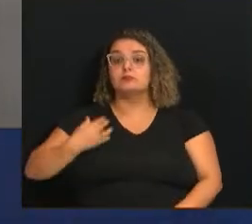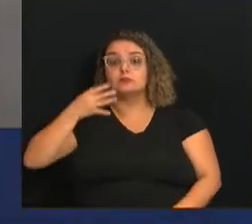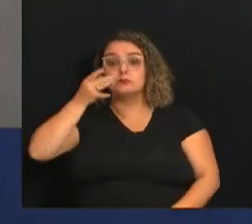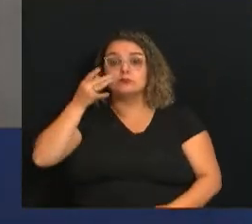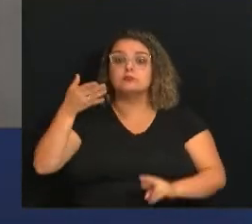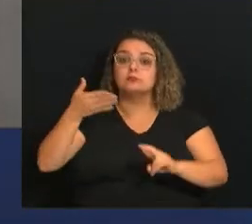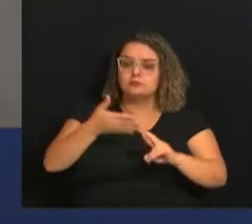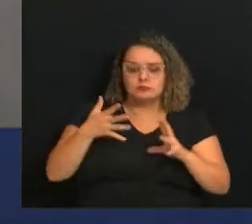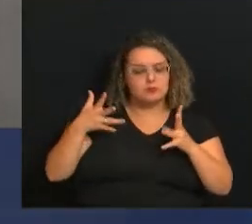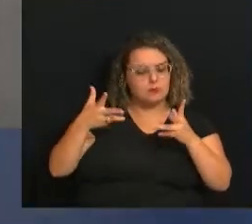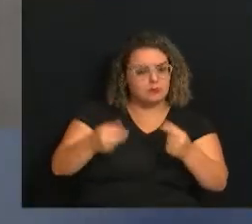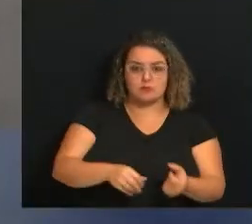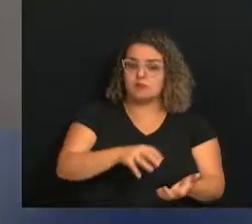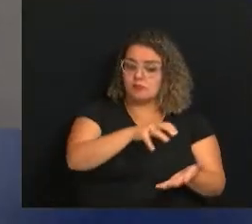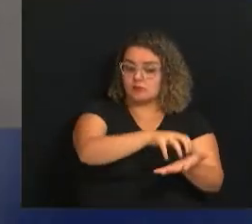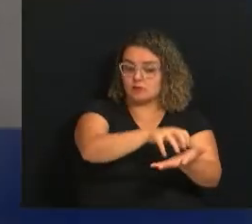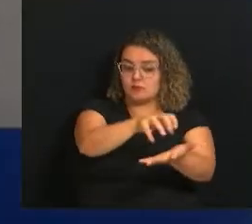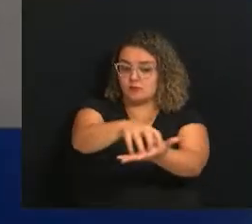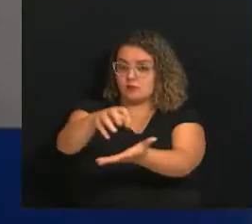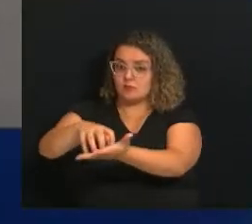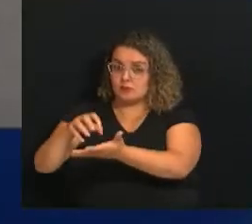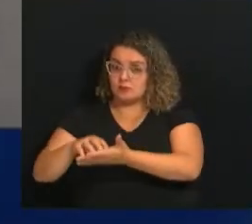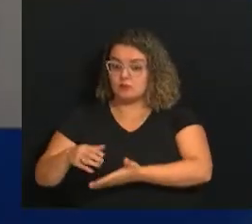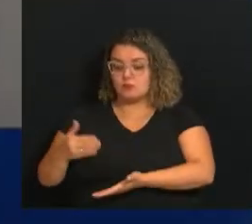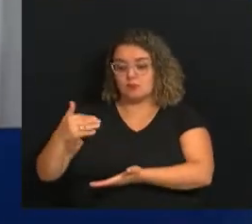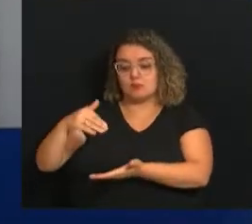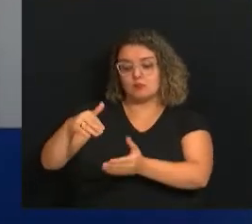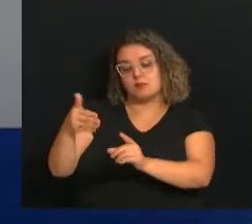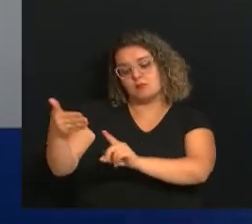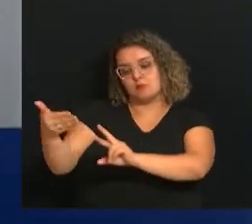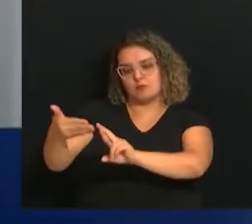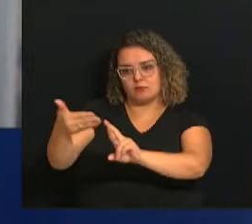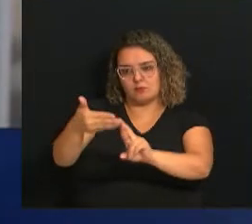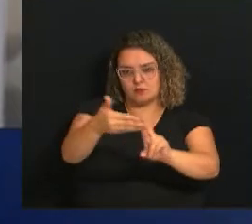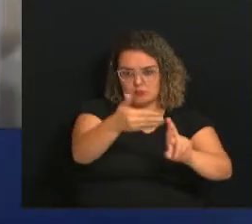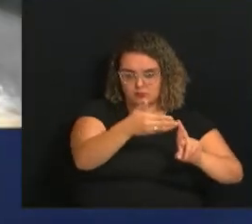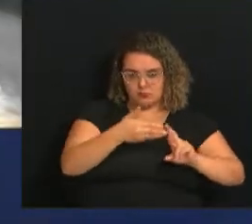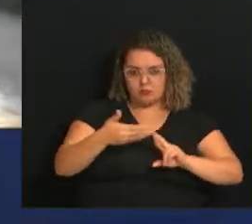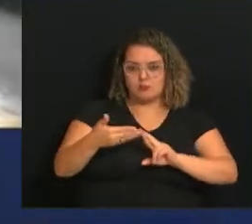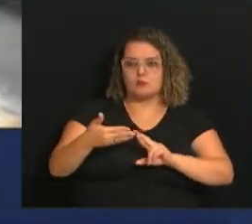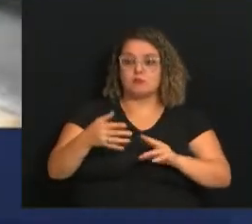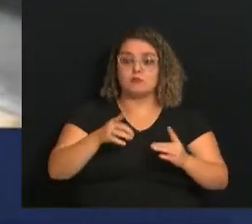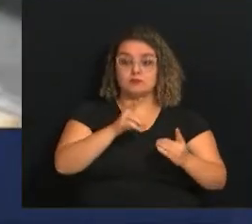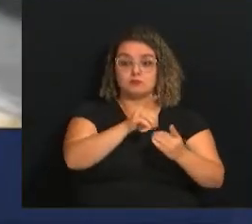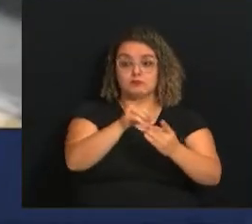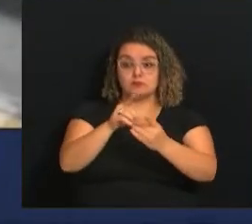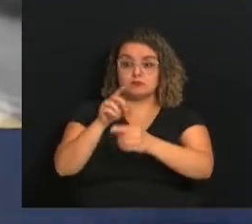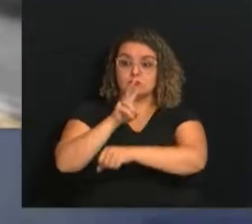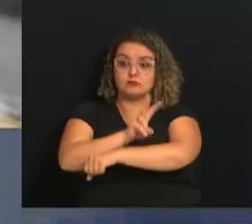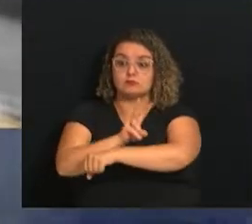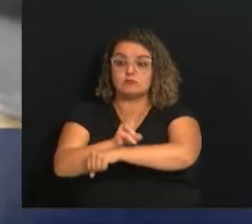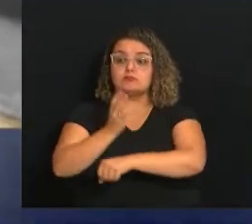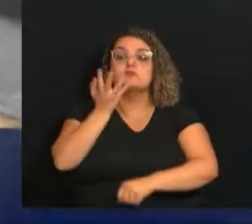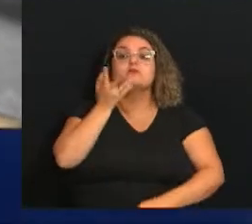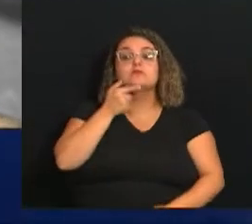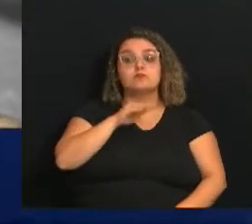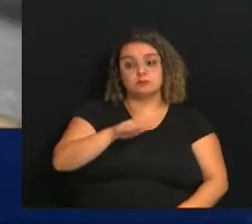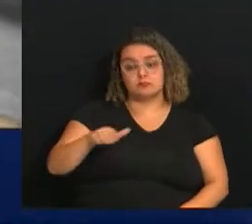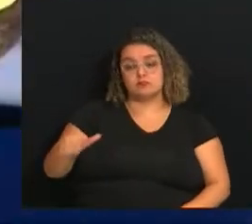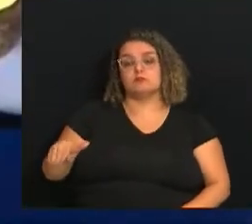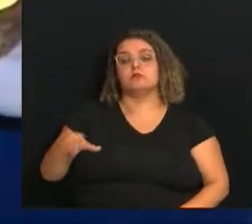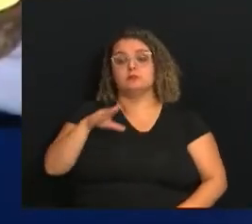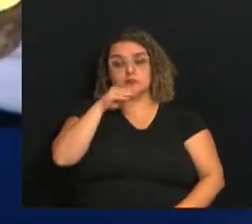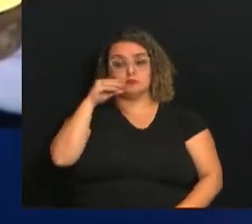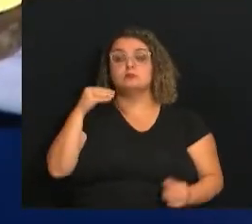de todos os órgãos e setores responsáveis pela rede de atendimento e proteção à criança e ao adolescente